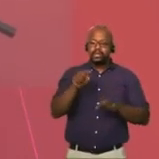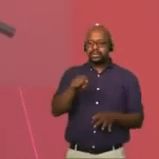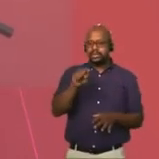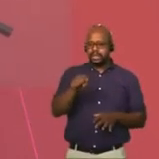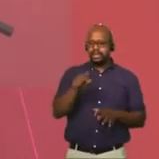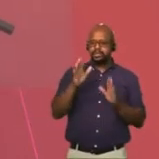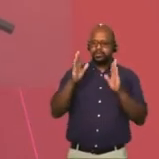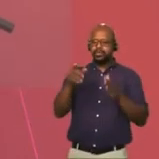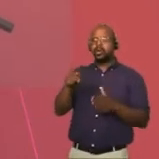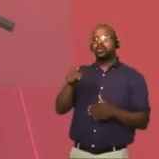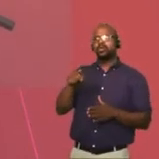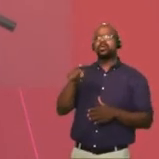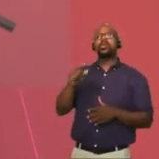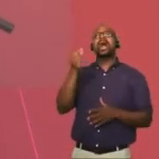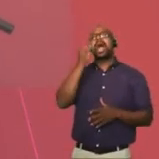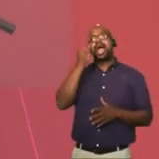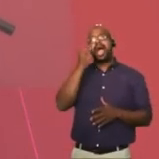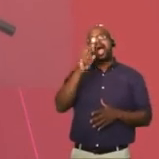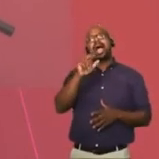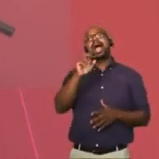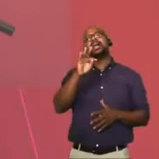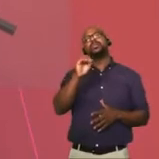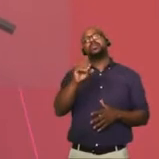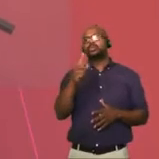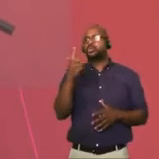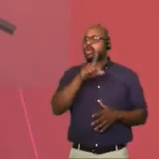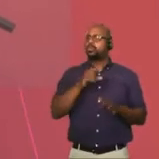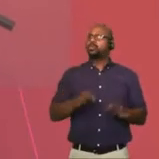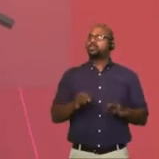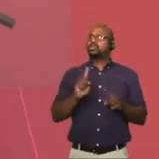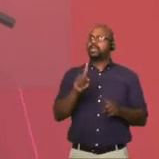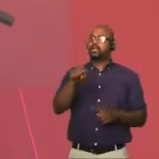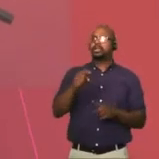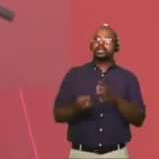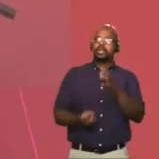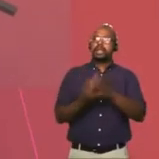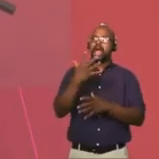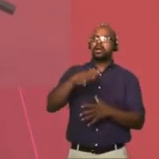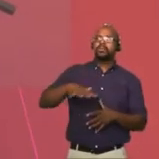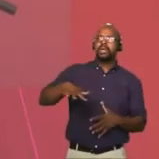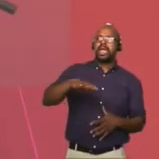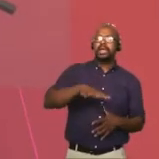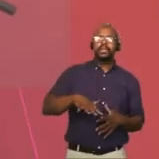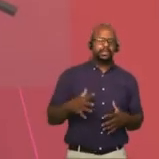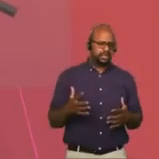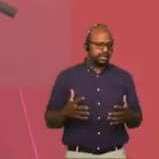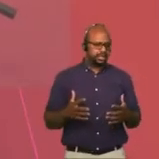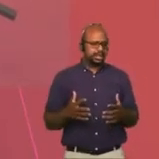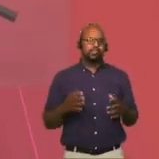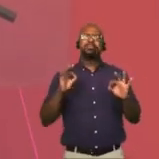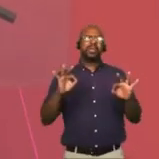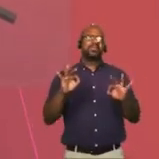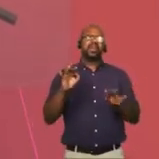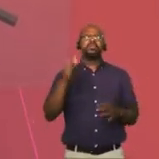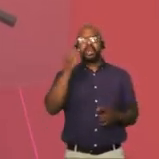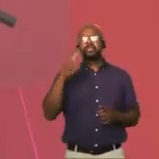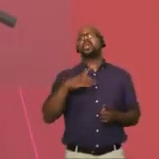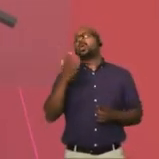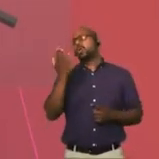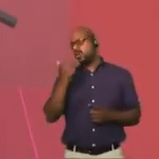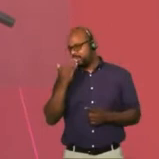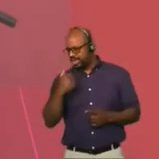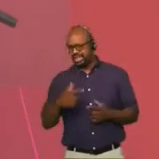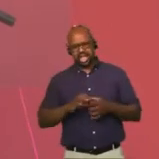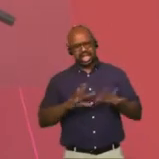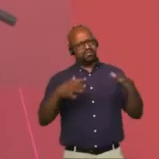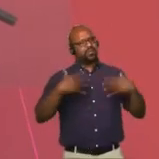nesse sentido foi experimento com ratos que não deu muito certo não vou te criar um ambiente é perfeito porrada já comida